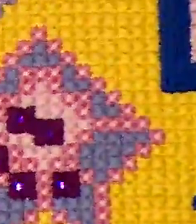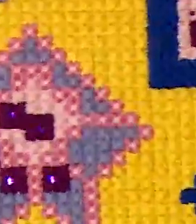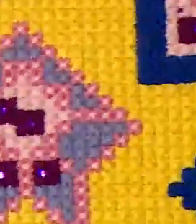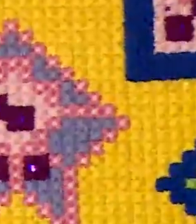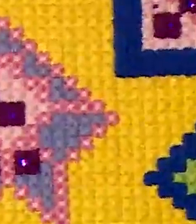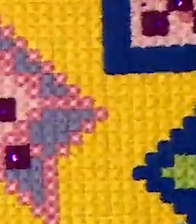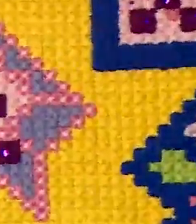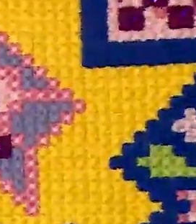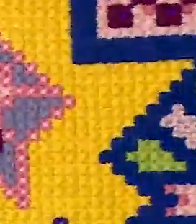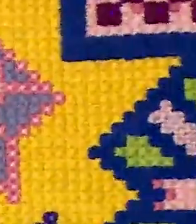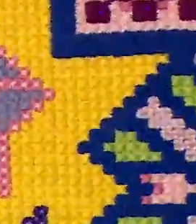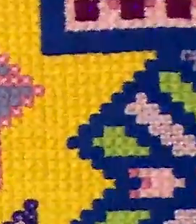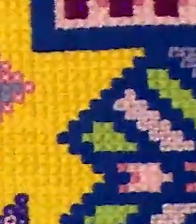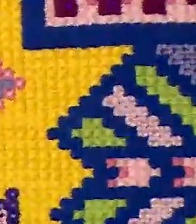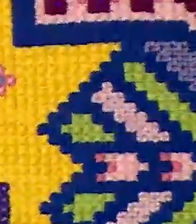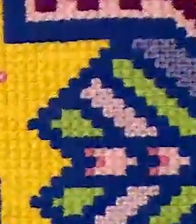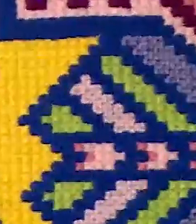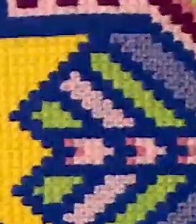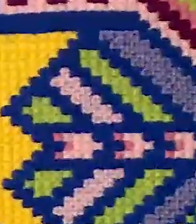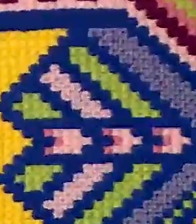geométricas.